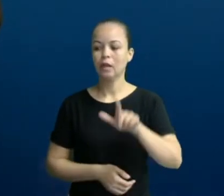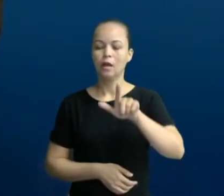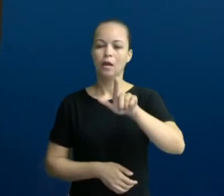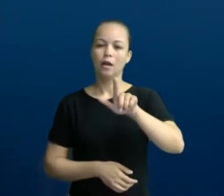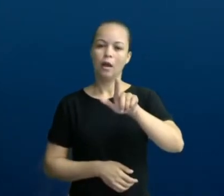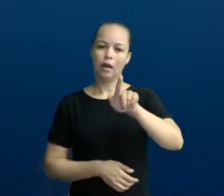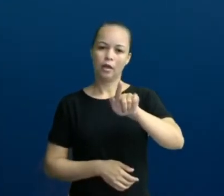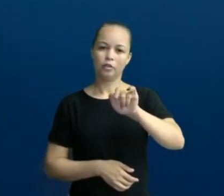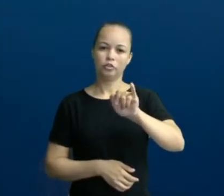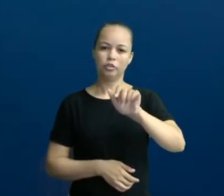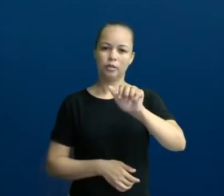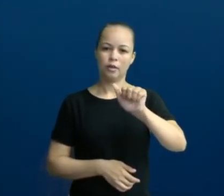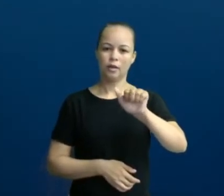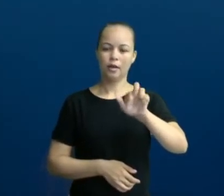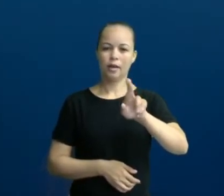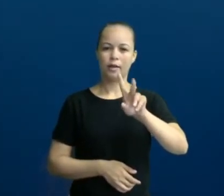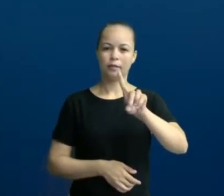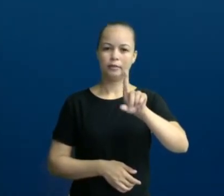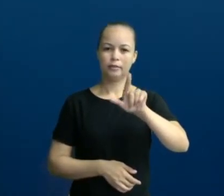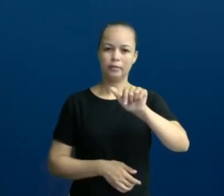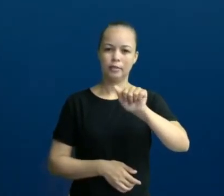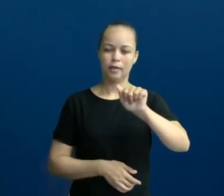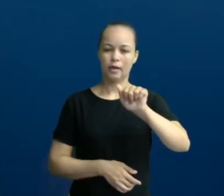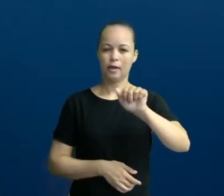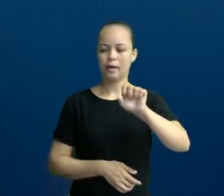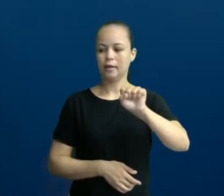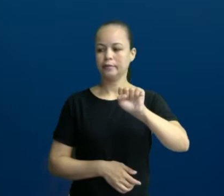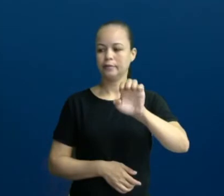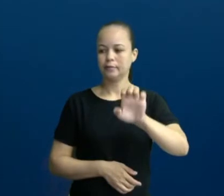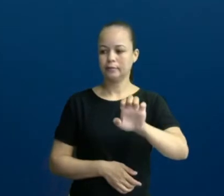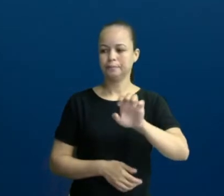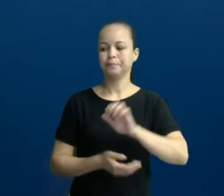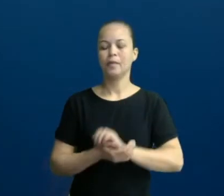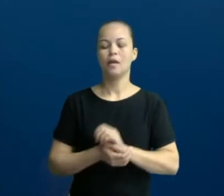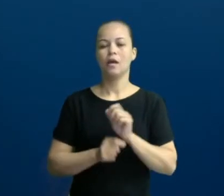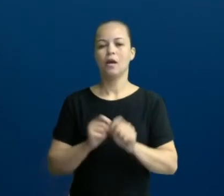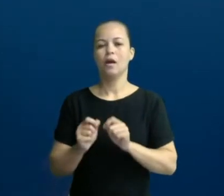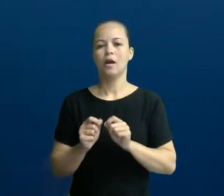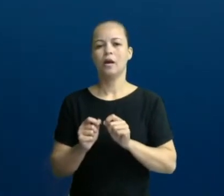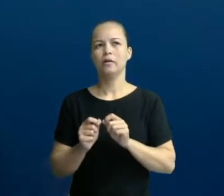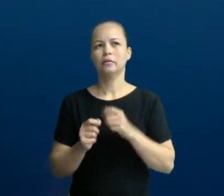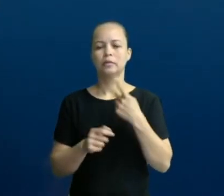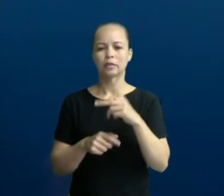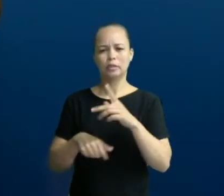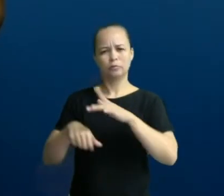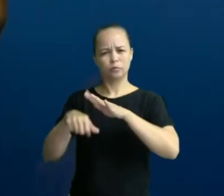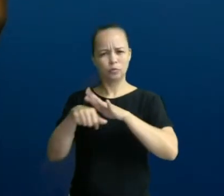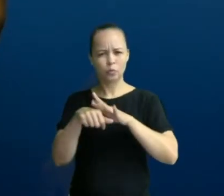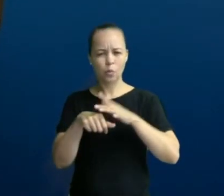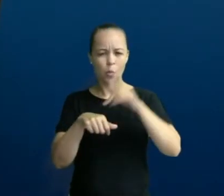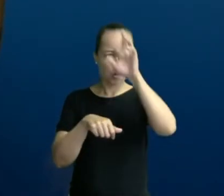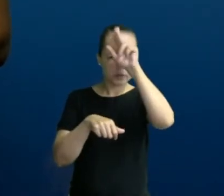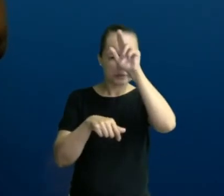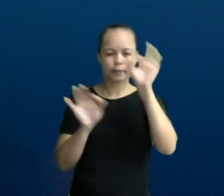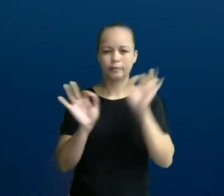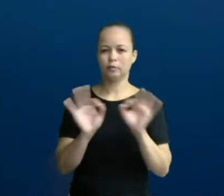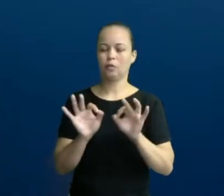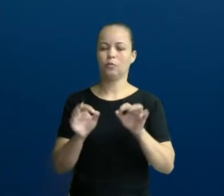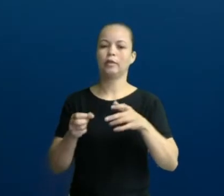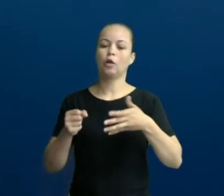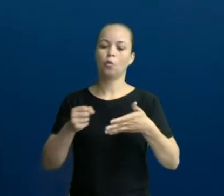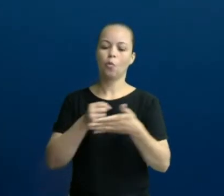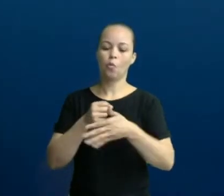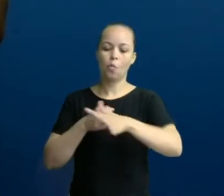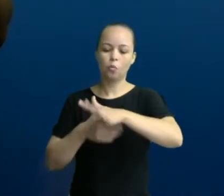vai estar intimamente associada. Aqui não entra mais a questão dos insetos, tem a ver justamente com a questão do saneamento básico. Por quê? Porque a